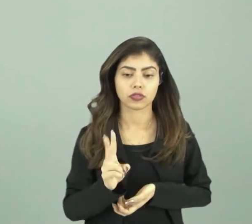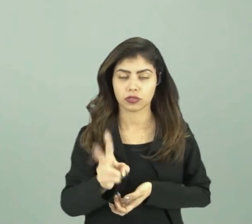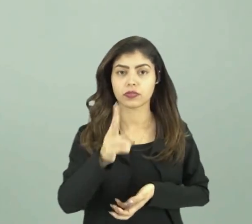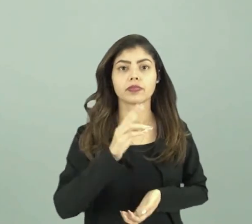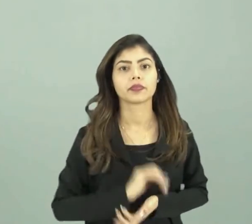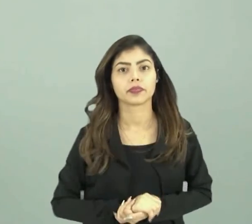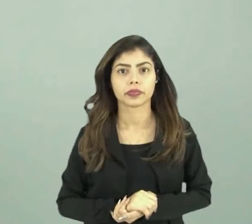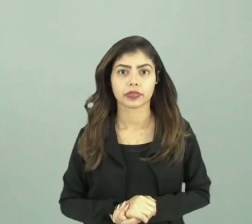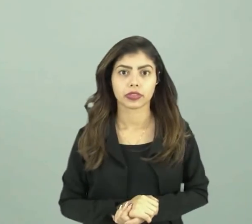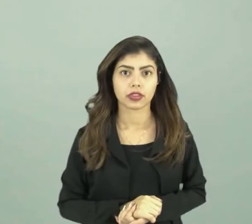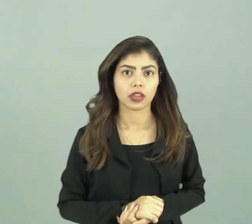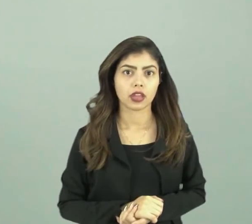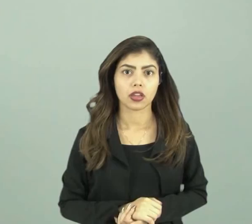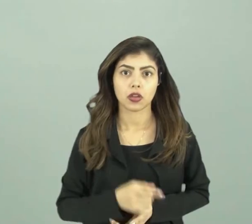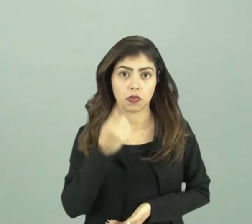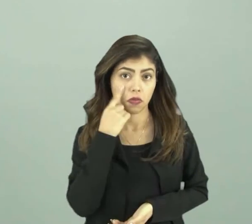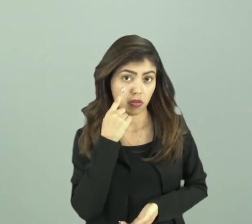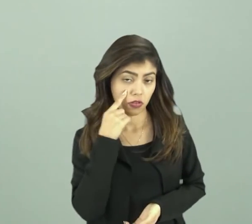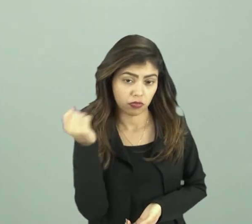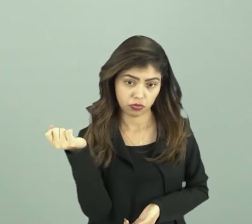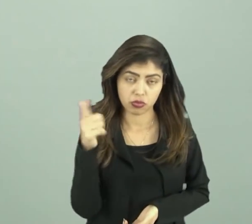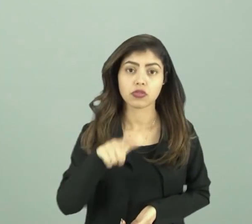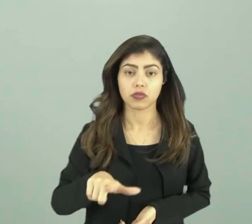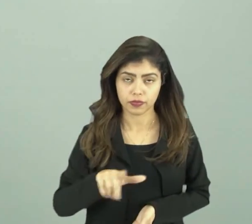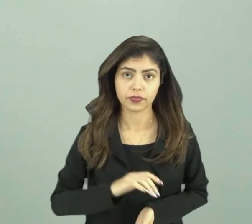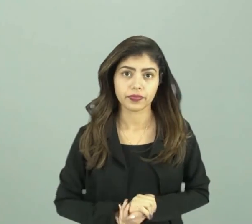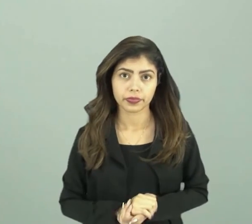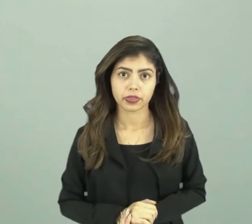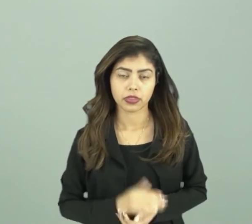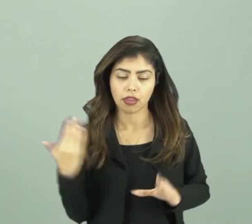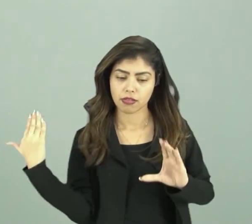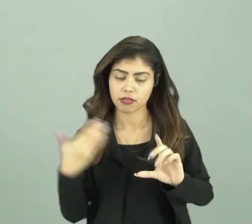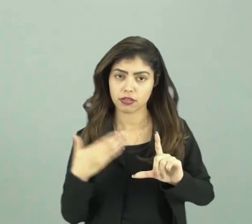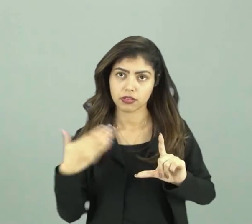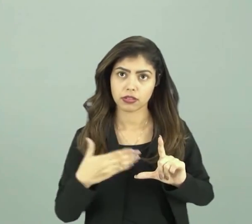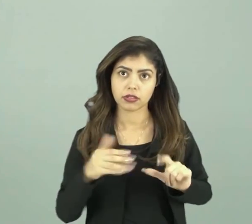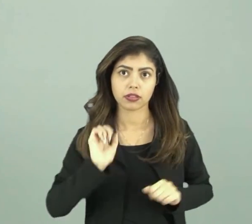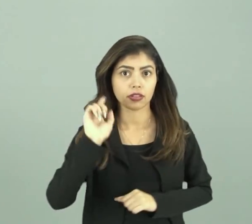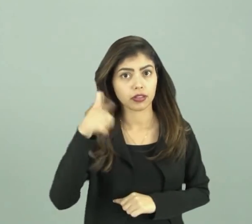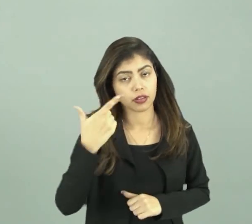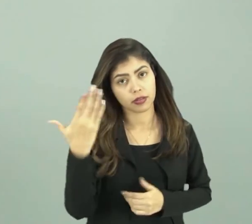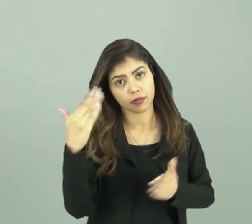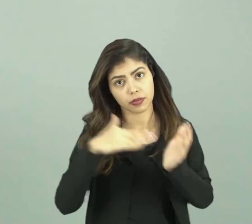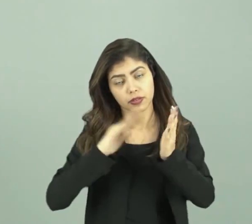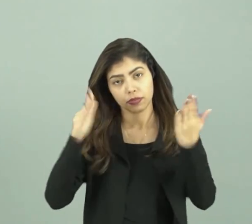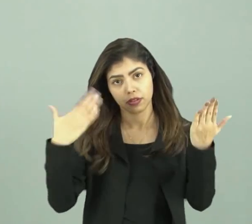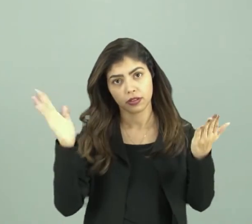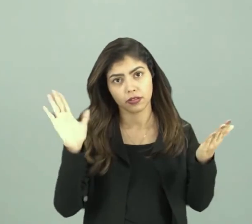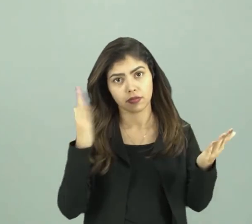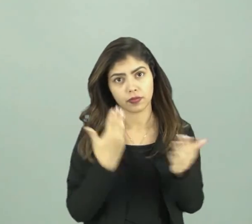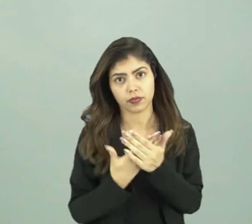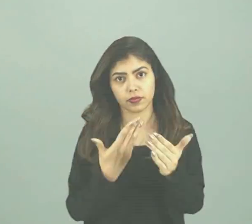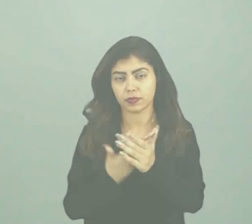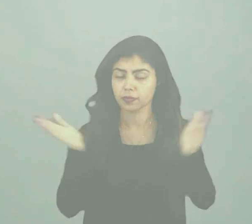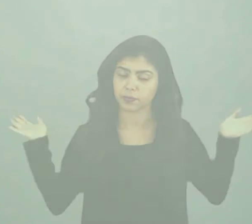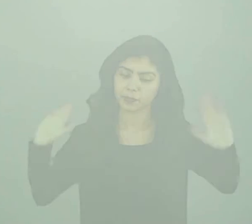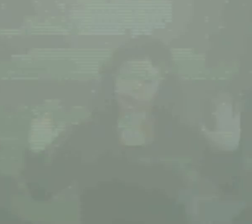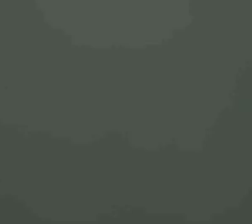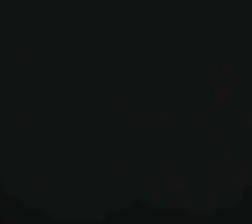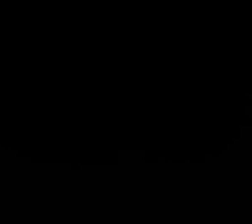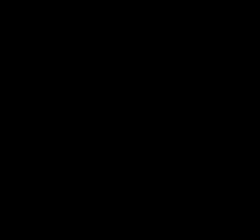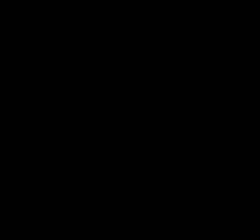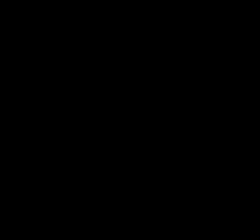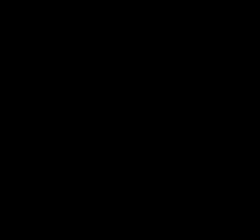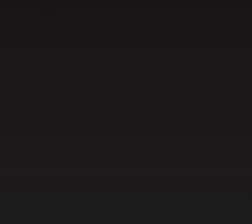continuem dando mais uma olhada, participando, né, e acessando. Né? Até a próxima aula e até mais.